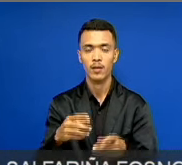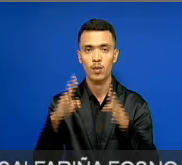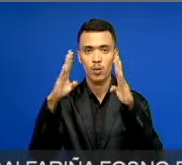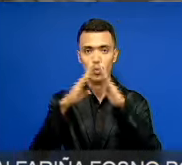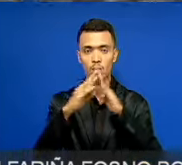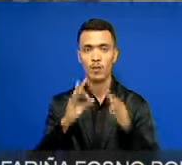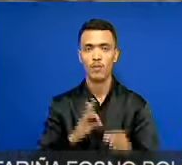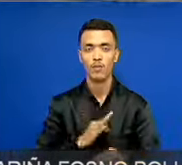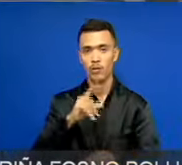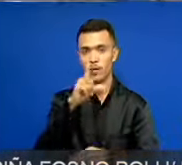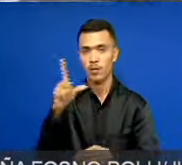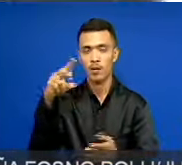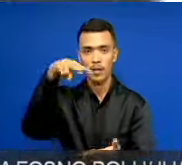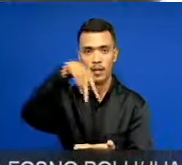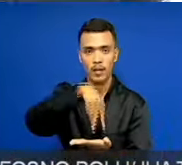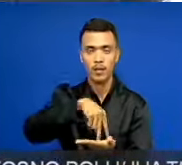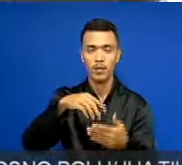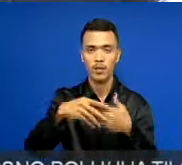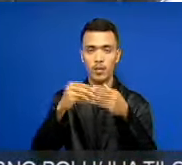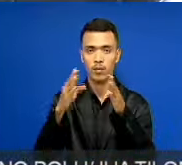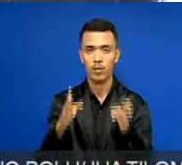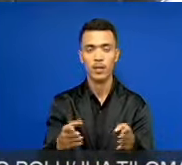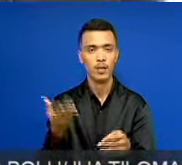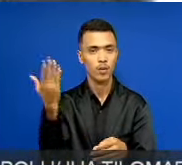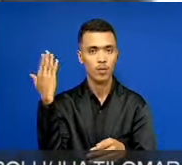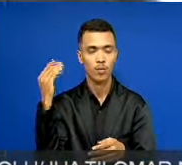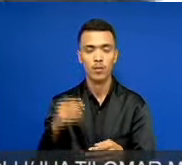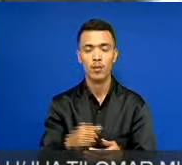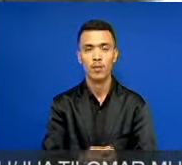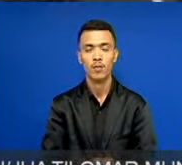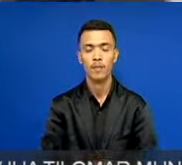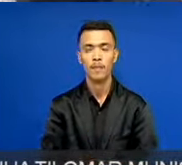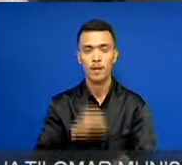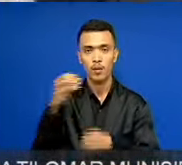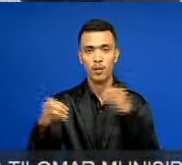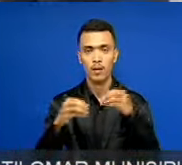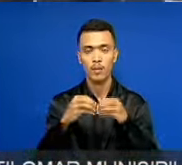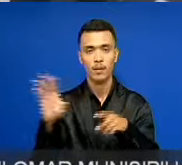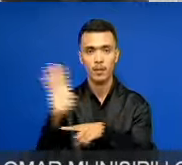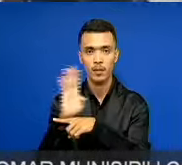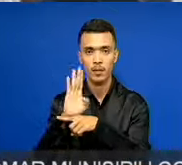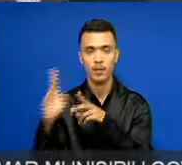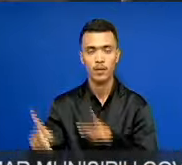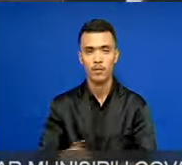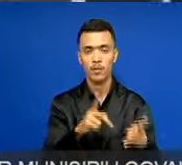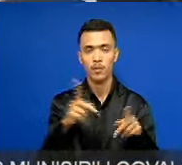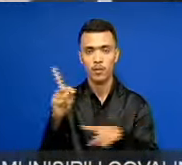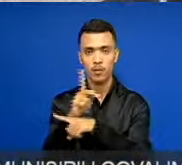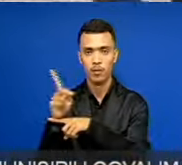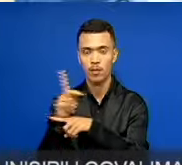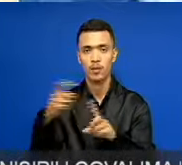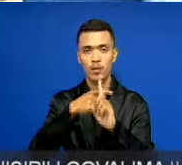Residência Fulolo Harry, Rússia Autoridade Raiwa 60, onde já sai deliberação com o investimento público no comercial